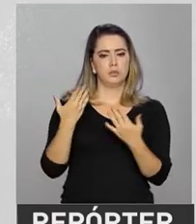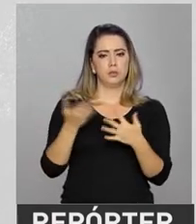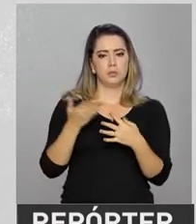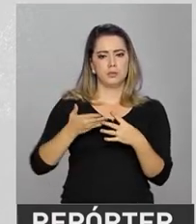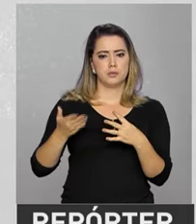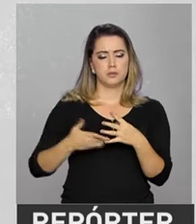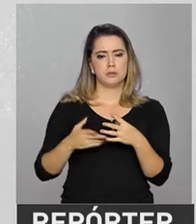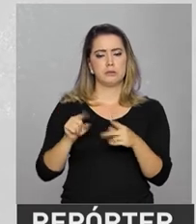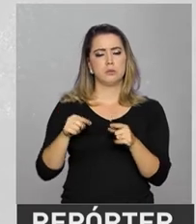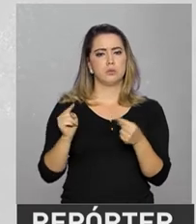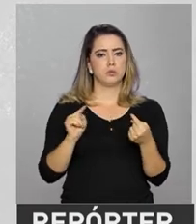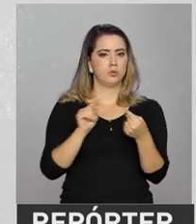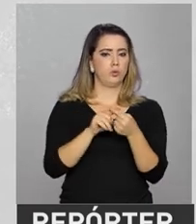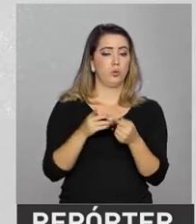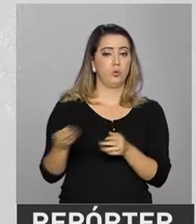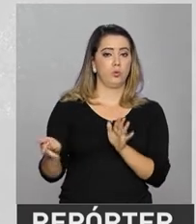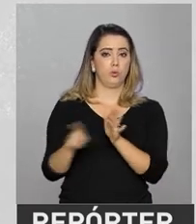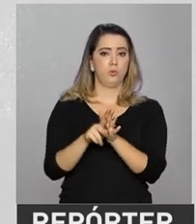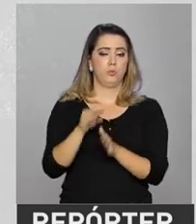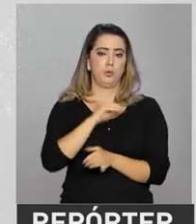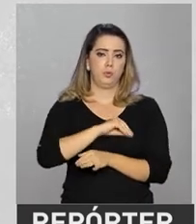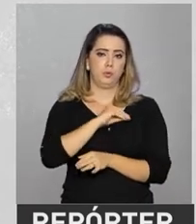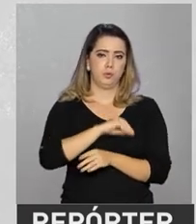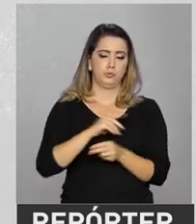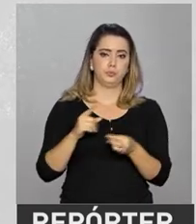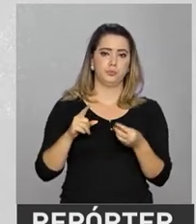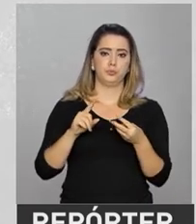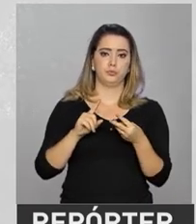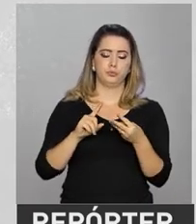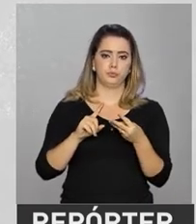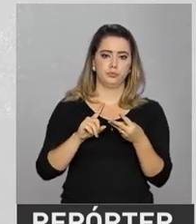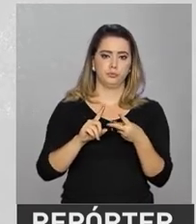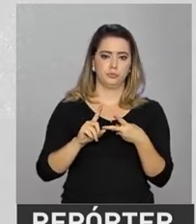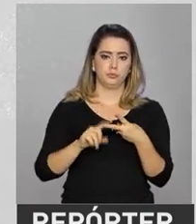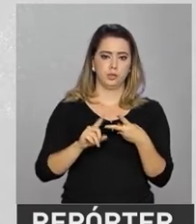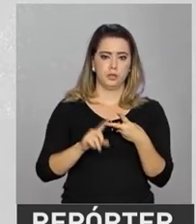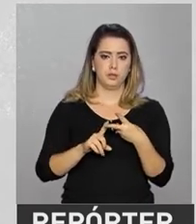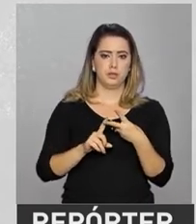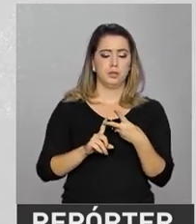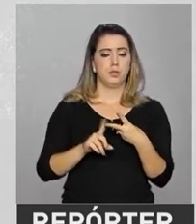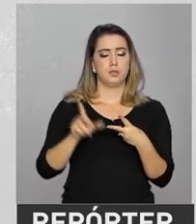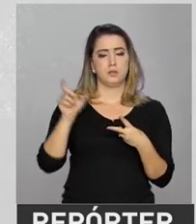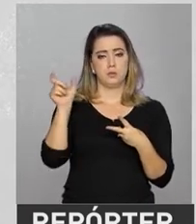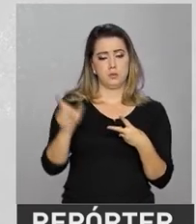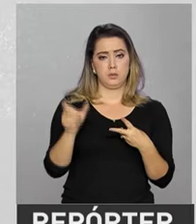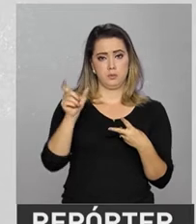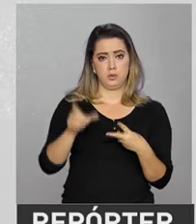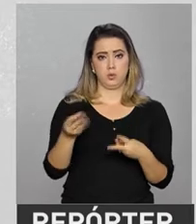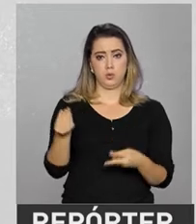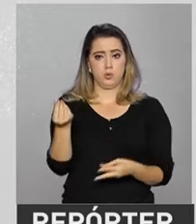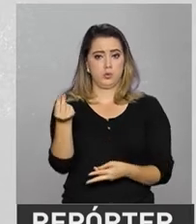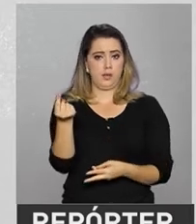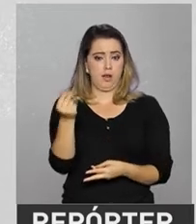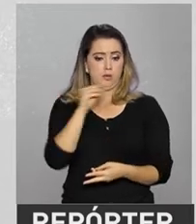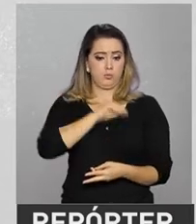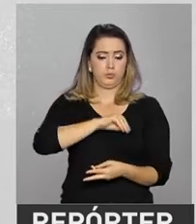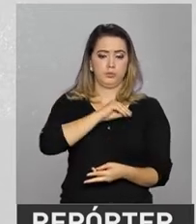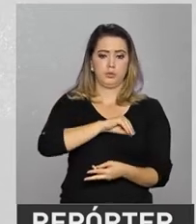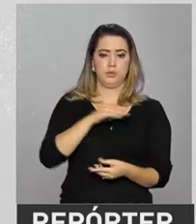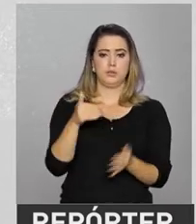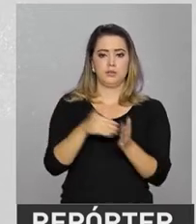de acordo com a renda a segunda vai atingir estudantes com renda per capita mensal familiar de até cinco salários